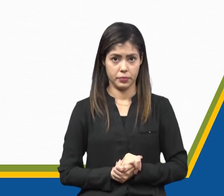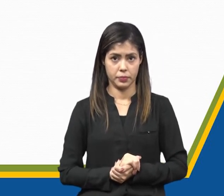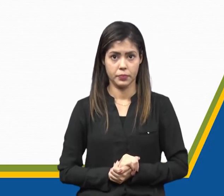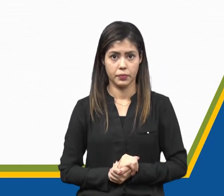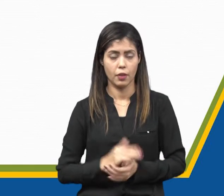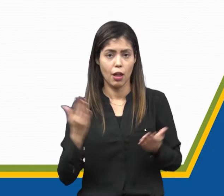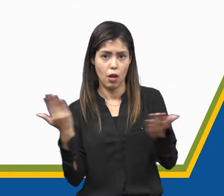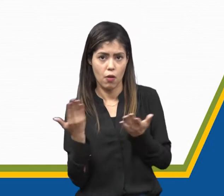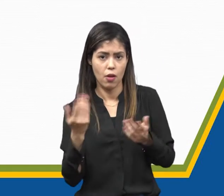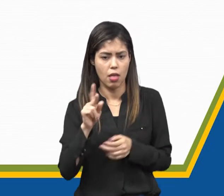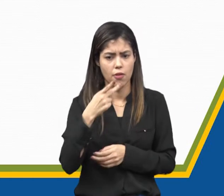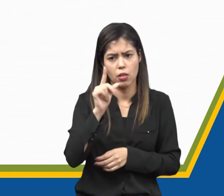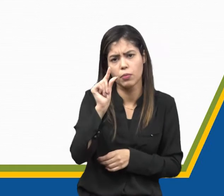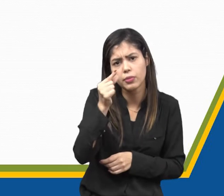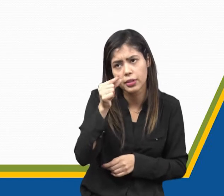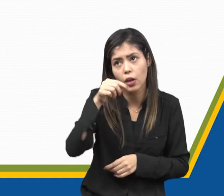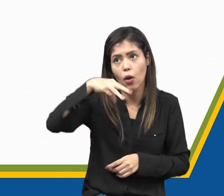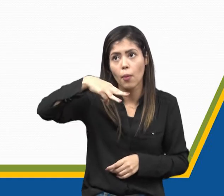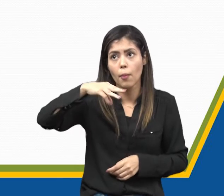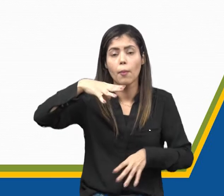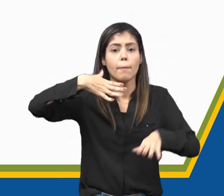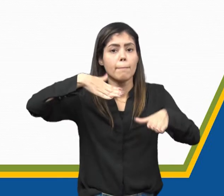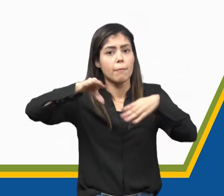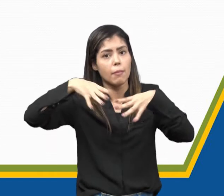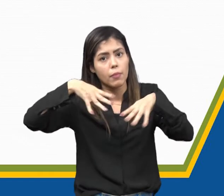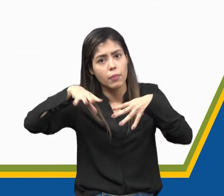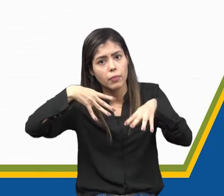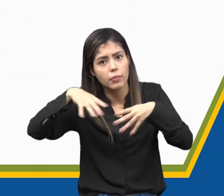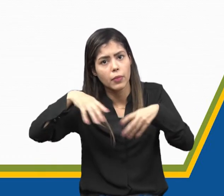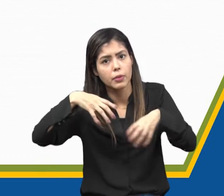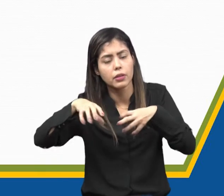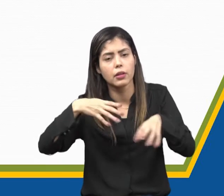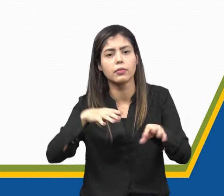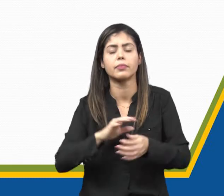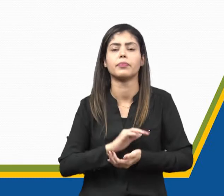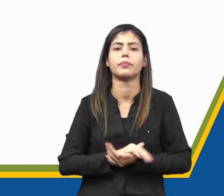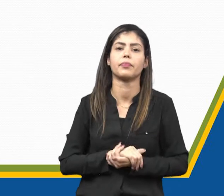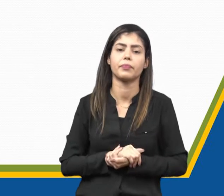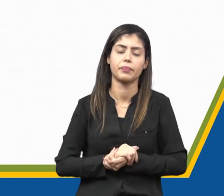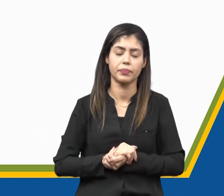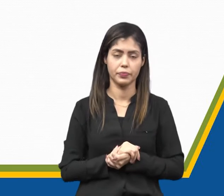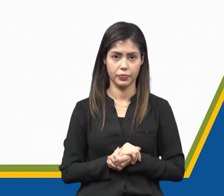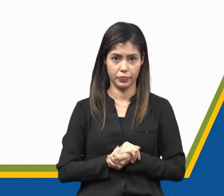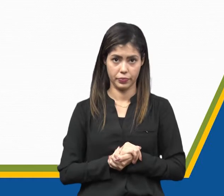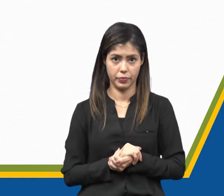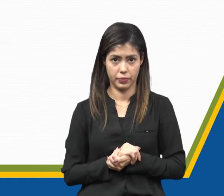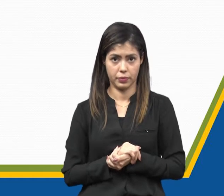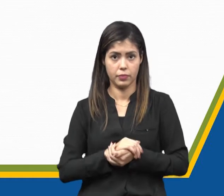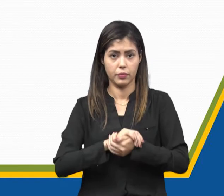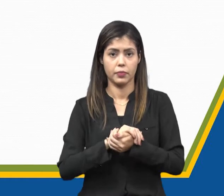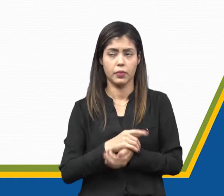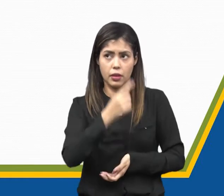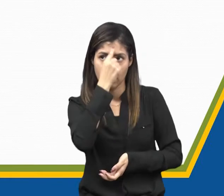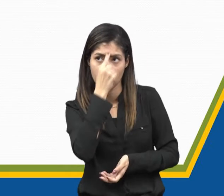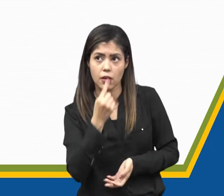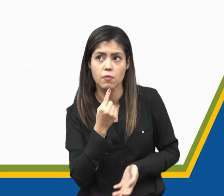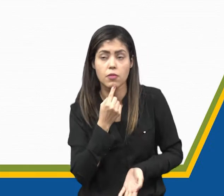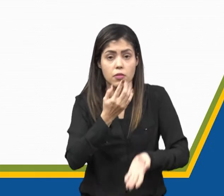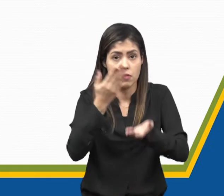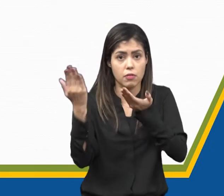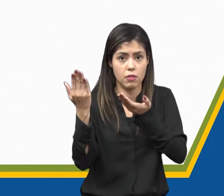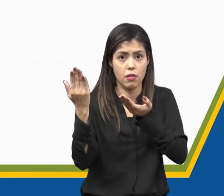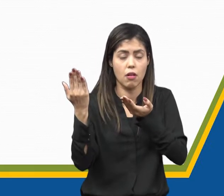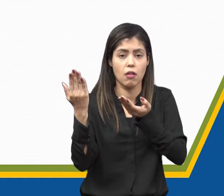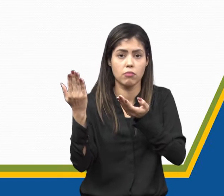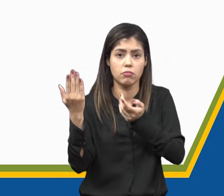E agora a gente vai tratar um pouquinho sobre mobilidade. Nós entendemos o que é flexibilidade, agora a gente vai ver mobilidade. A imagem no canto superior